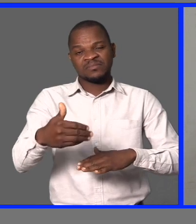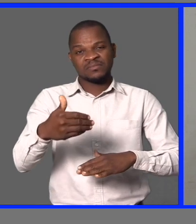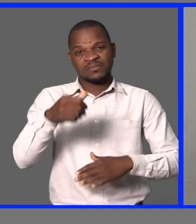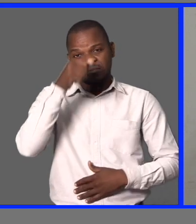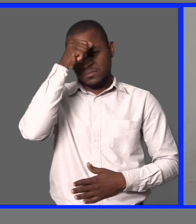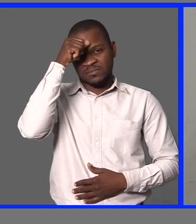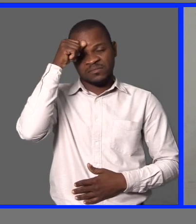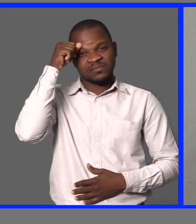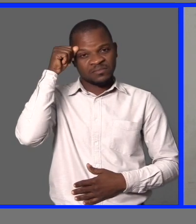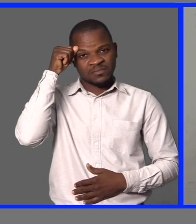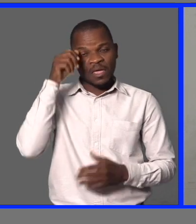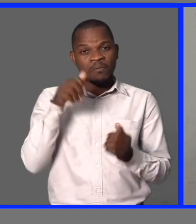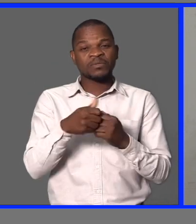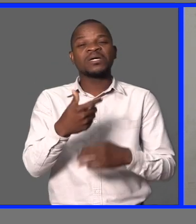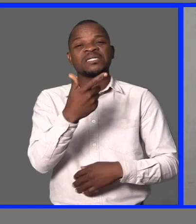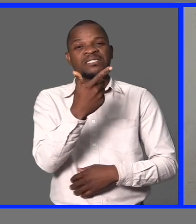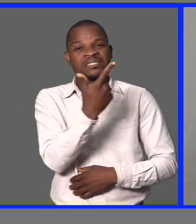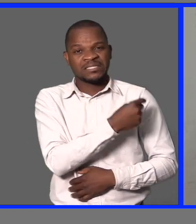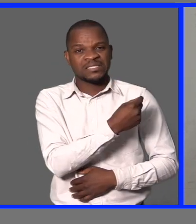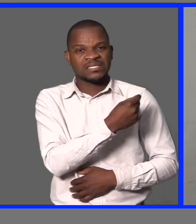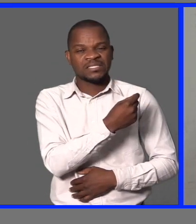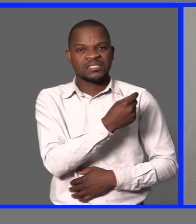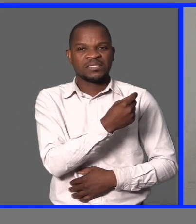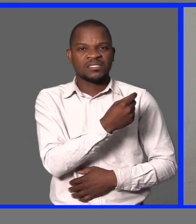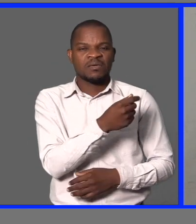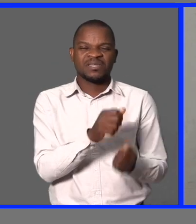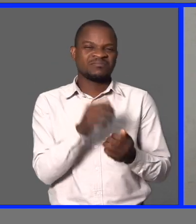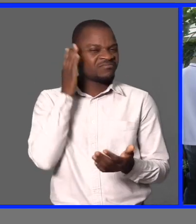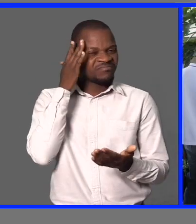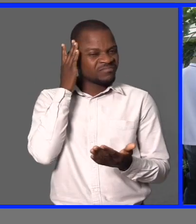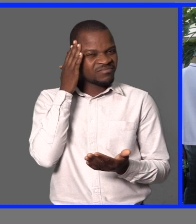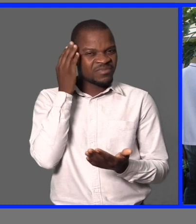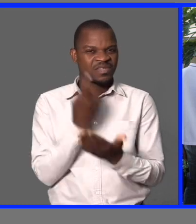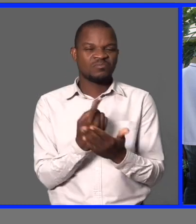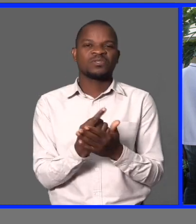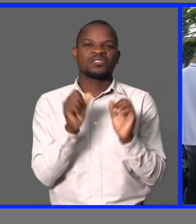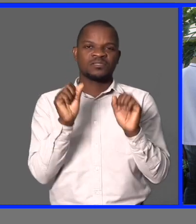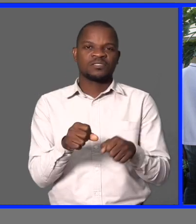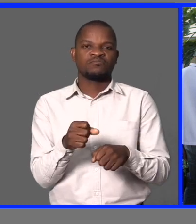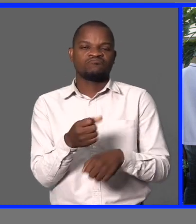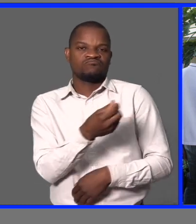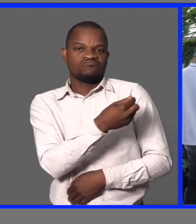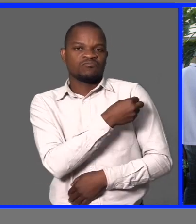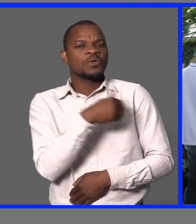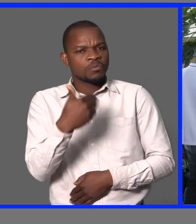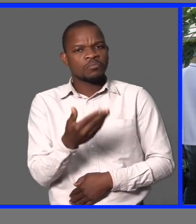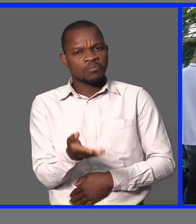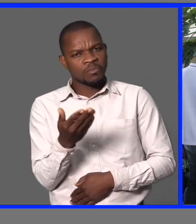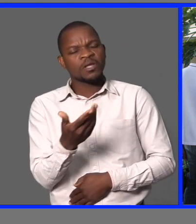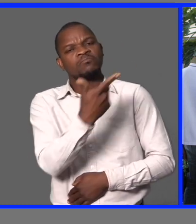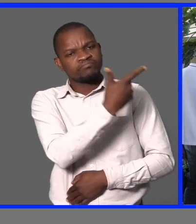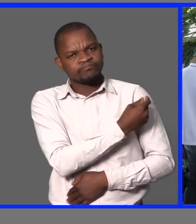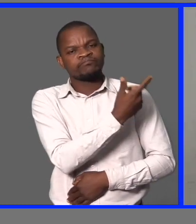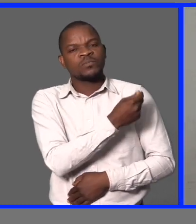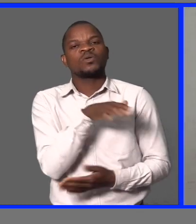injeção. E por saber que picando já podia doer, já tinha uma coisa que já tinha se colocado aqui, para poder sempre que